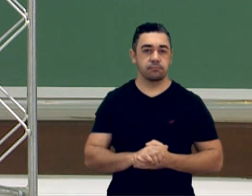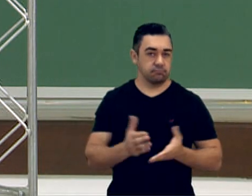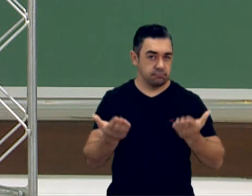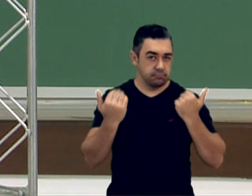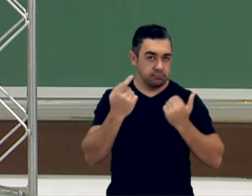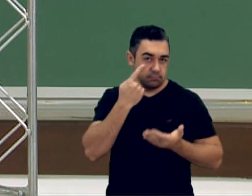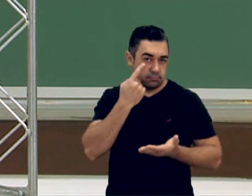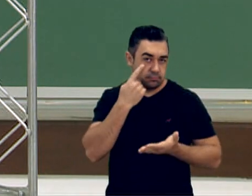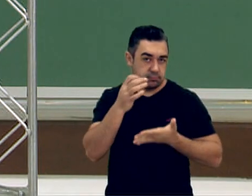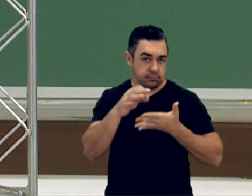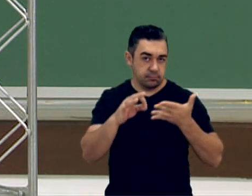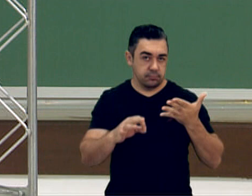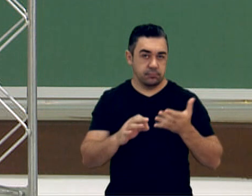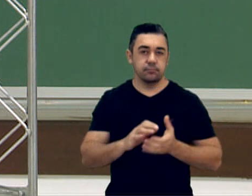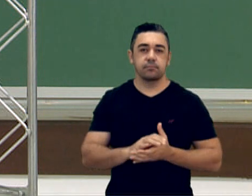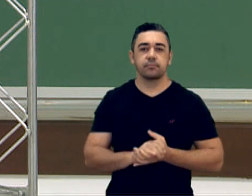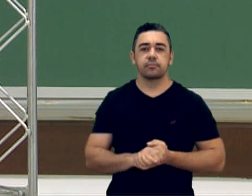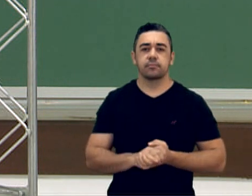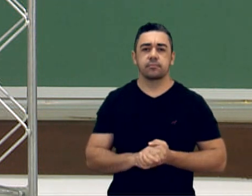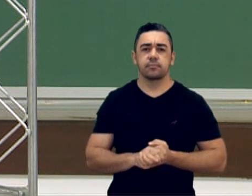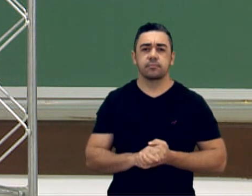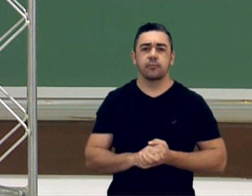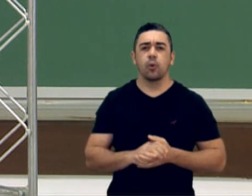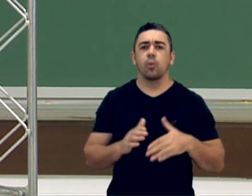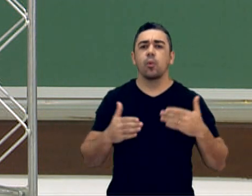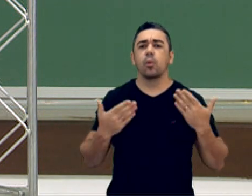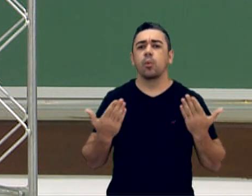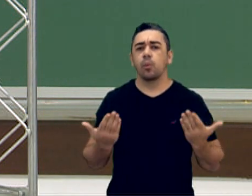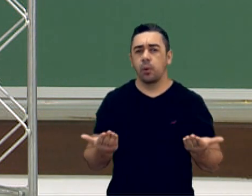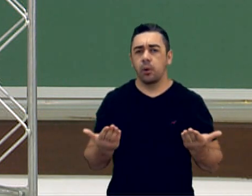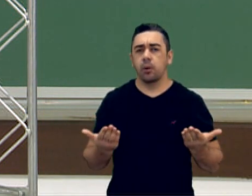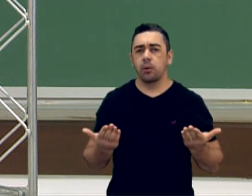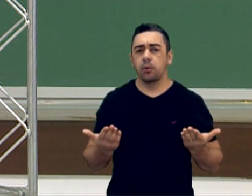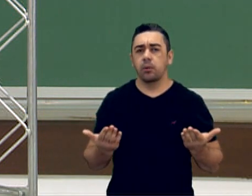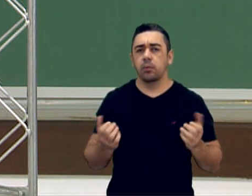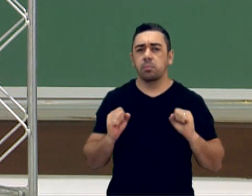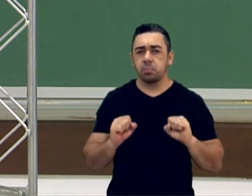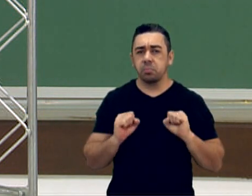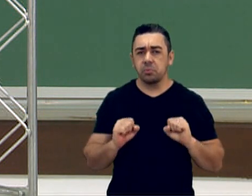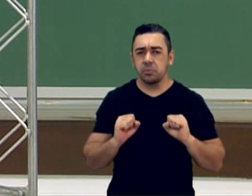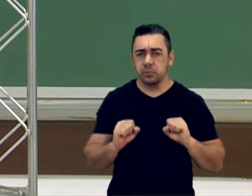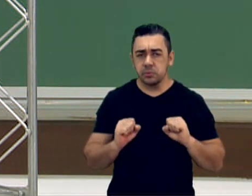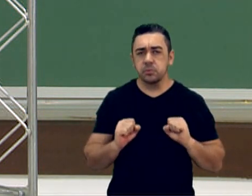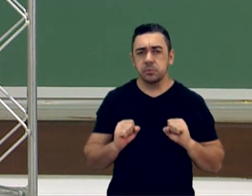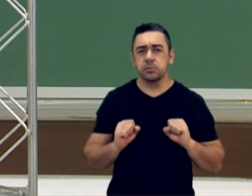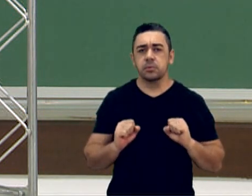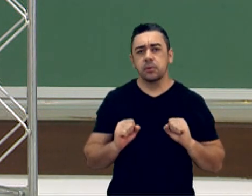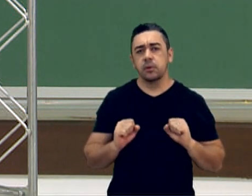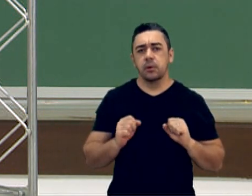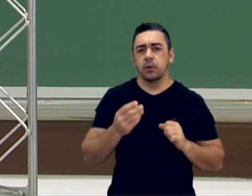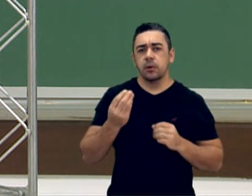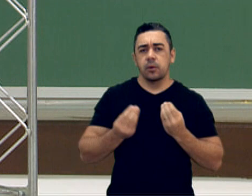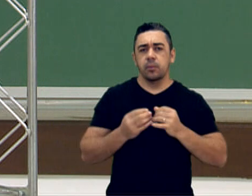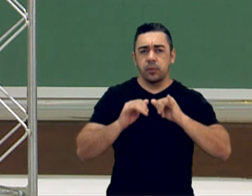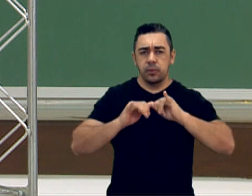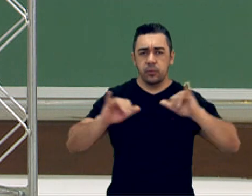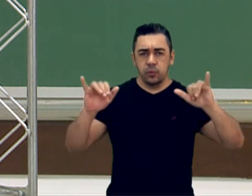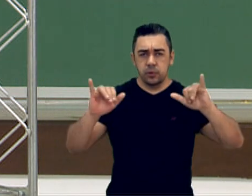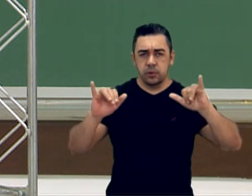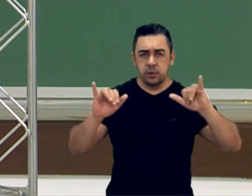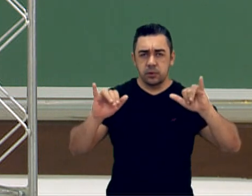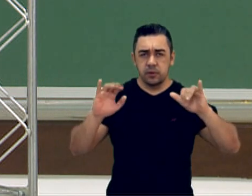Let's check. Então, qual poderia ser o que nós poderíamos fazer com uma fake news?